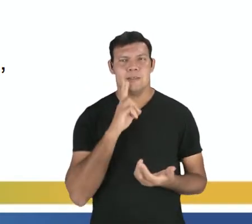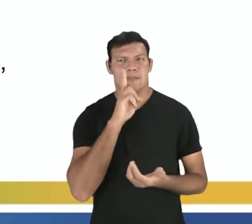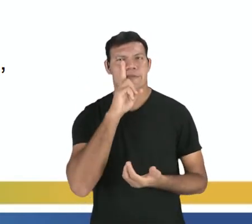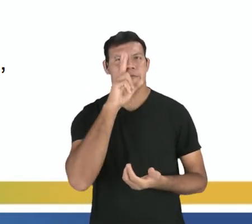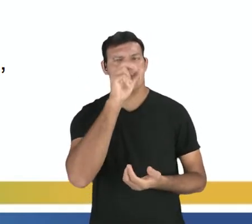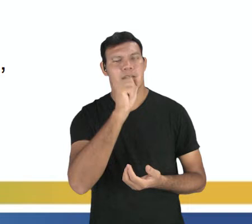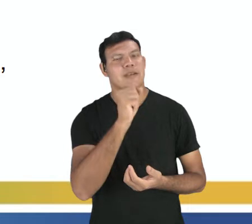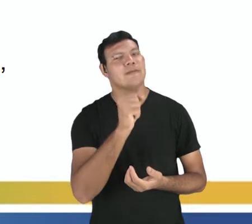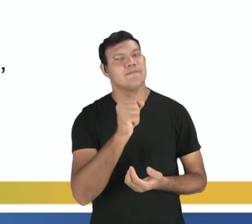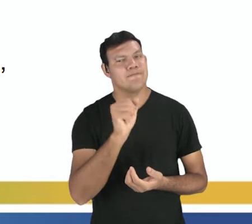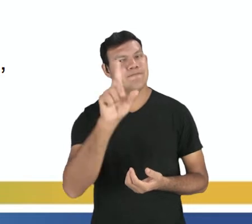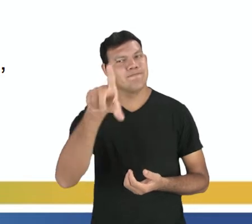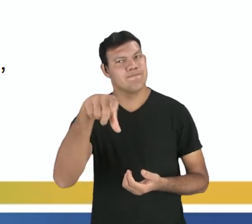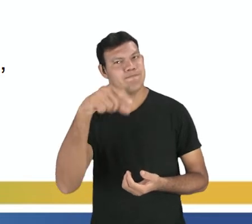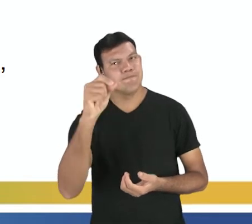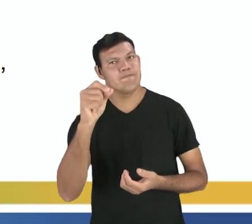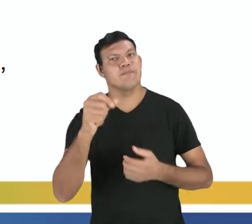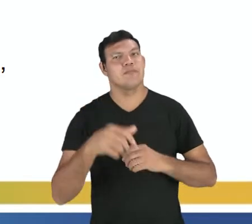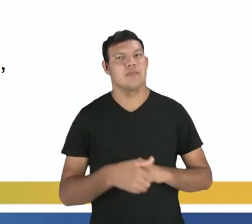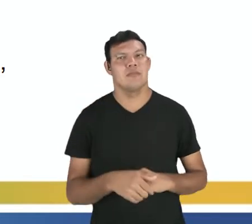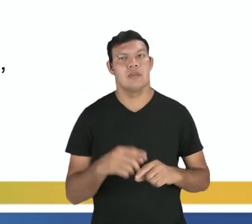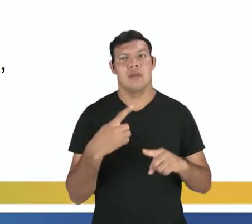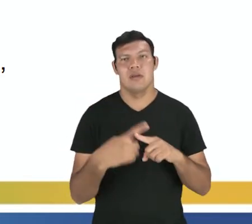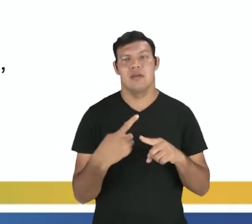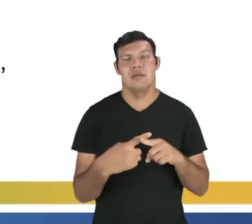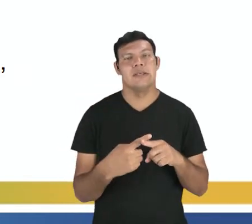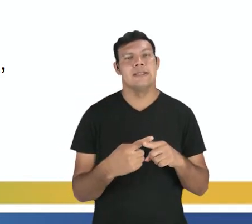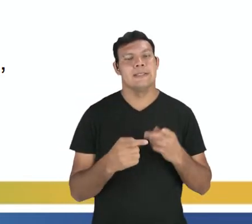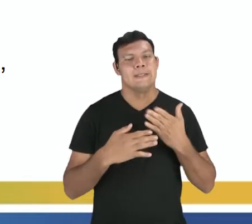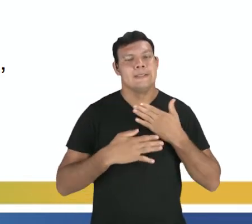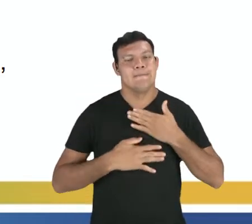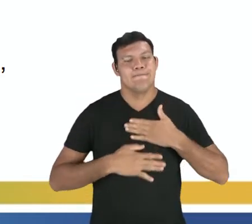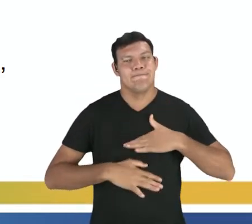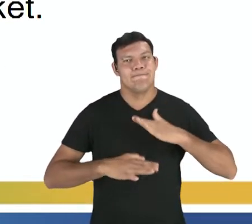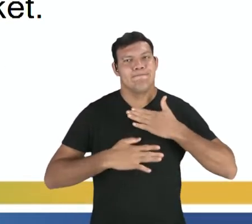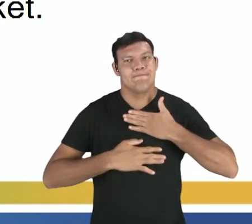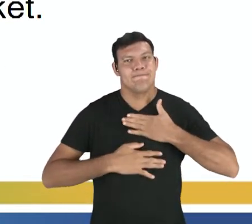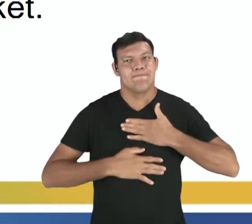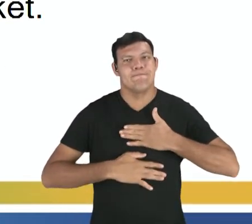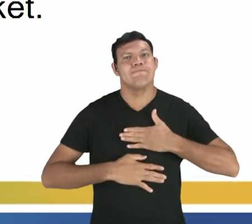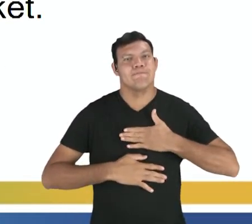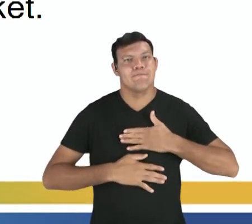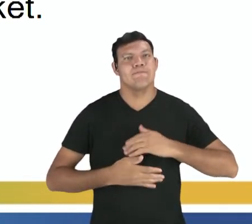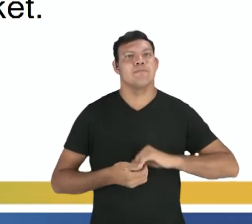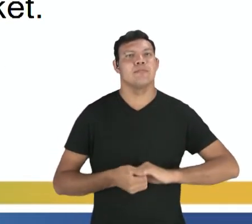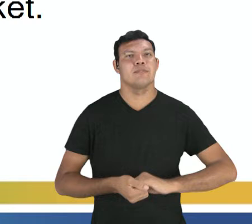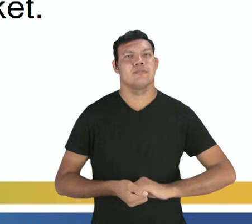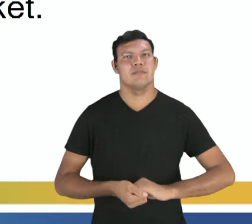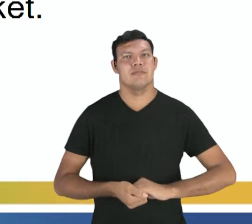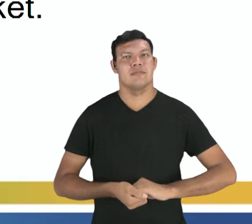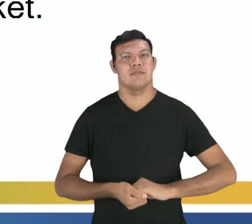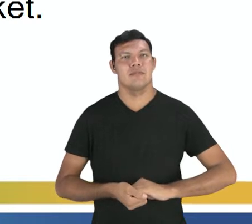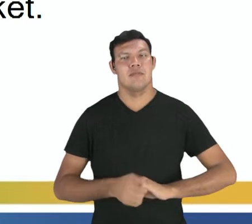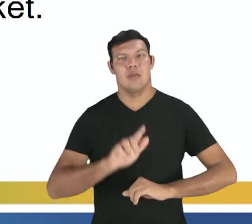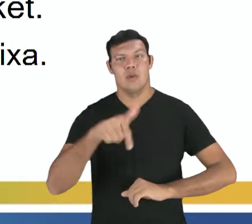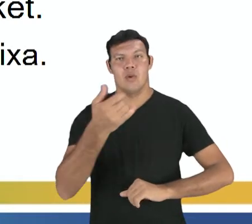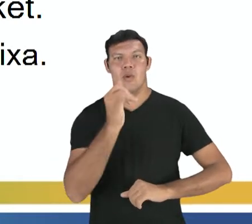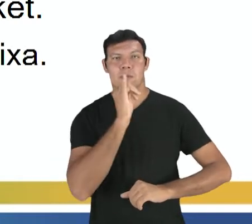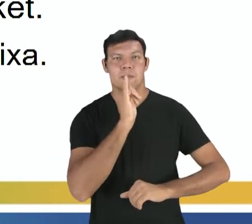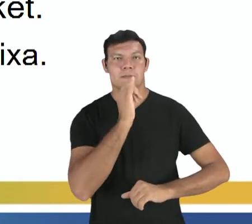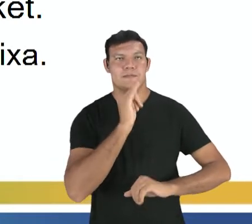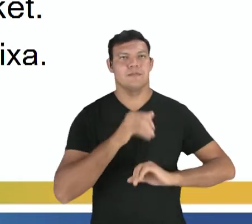pessoas que não preferem usá-las e aí dão uma amenizada usando o eufemismo. Um outro